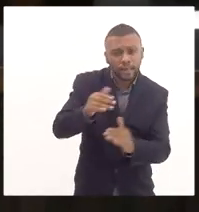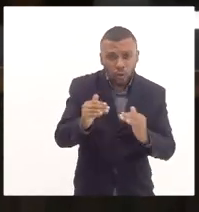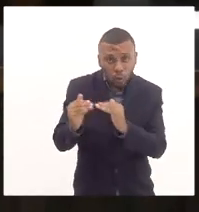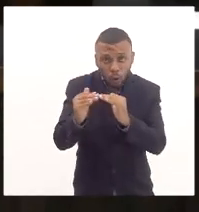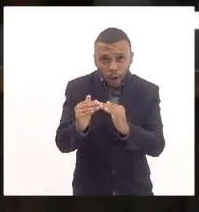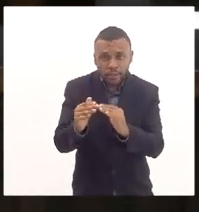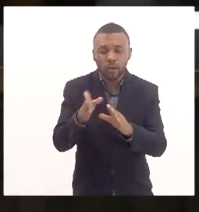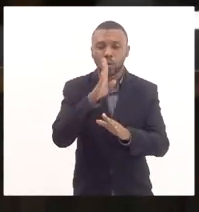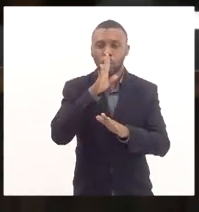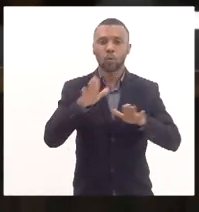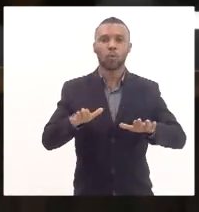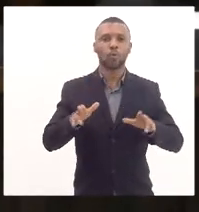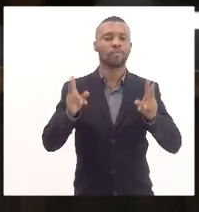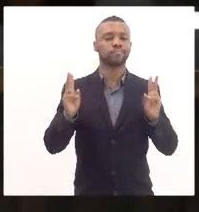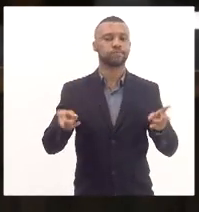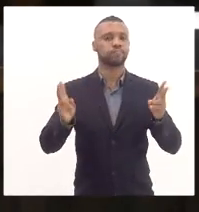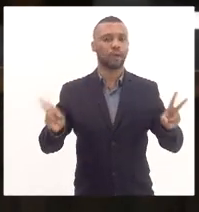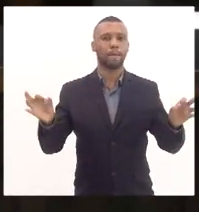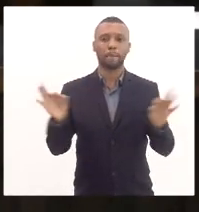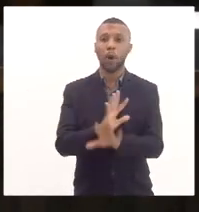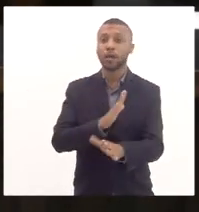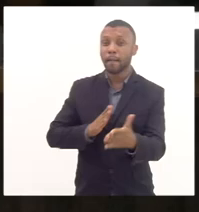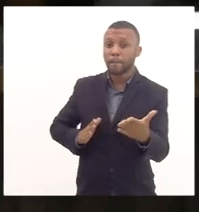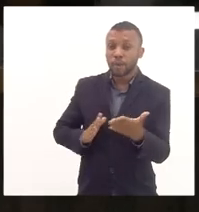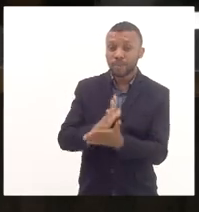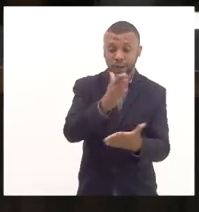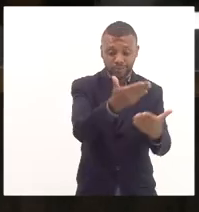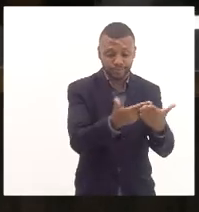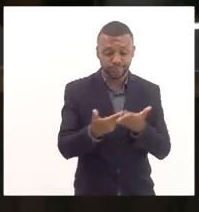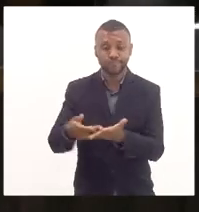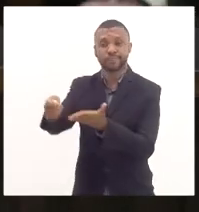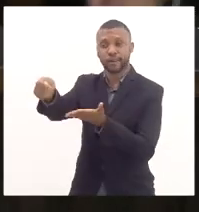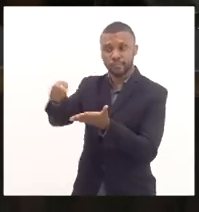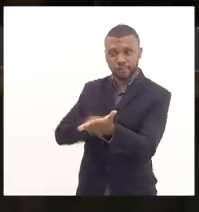aprovam permaneçam Como estão aprovado vai autógrafo